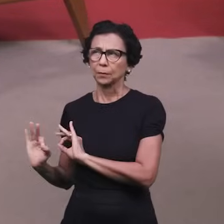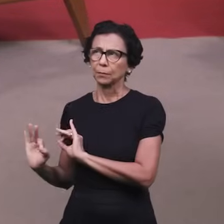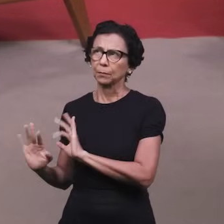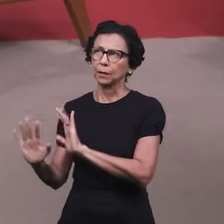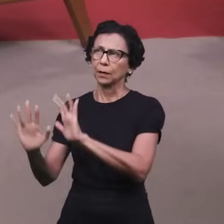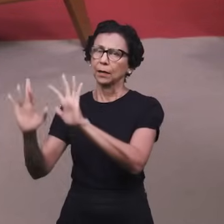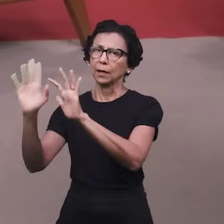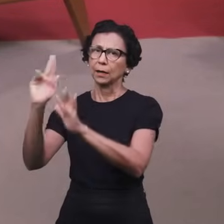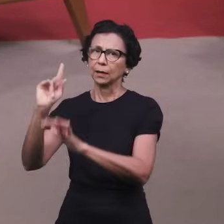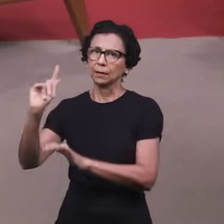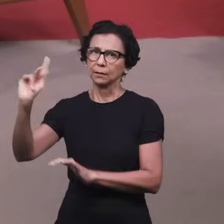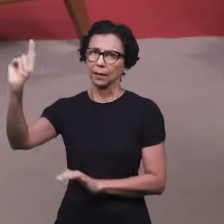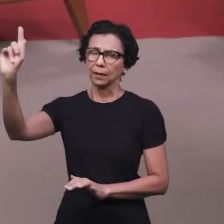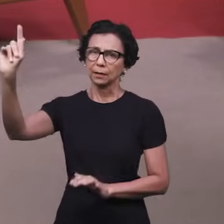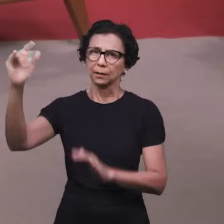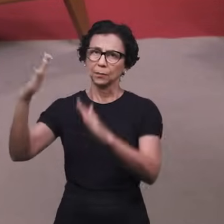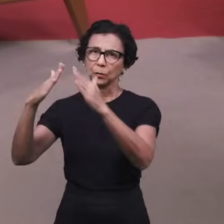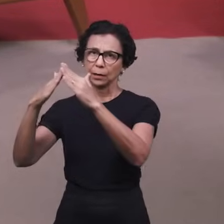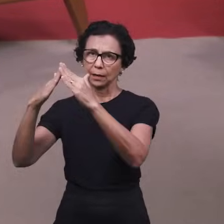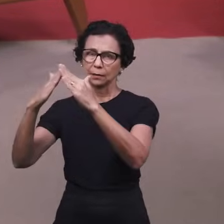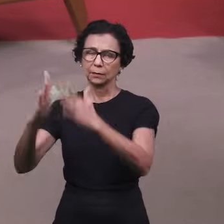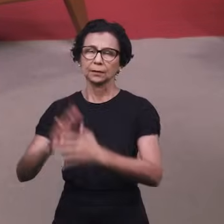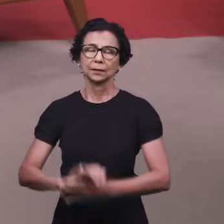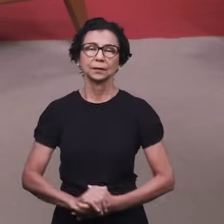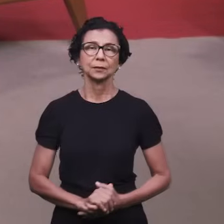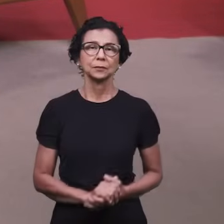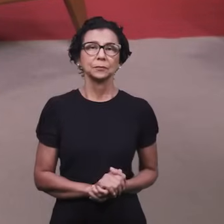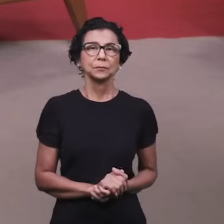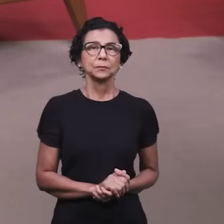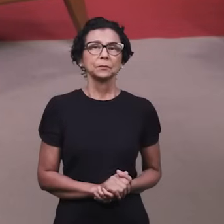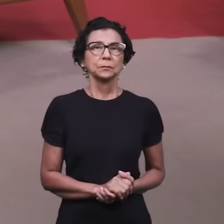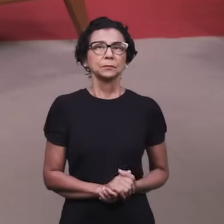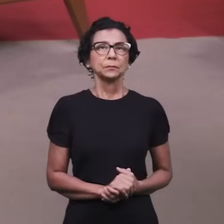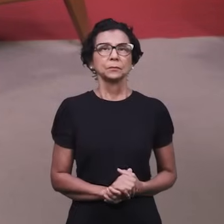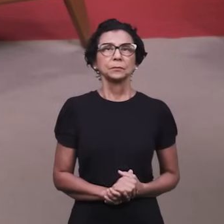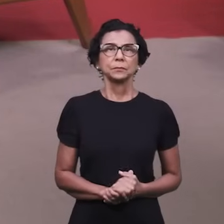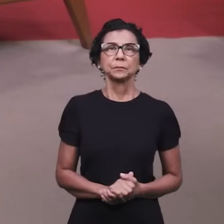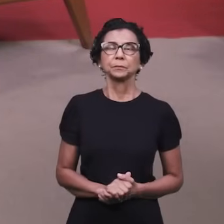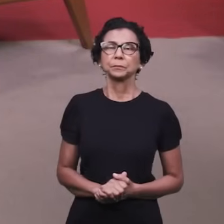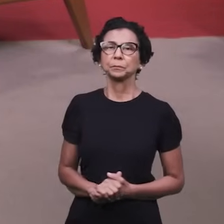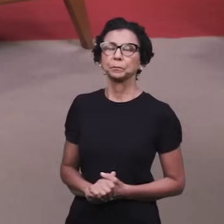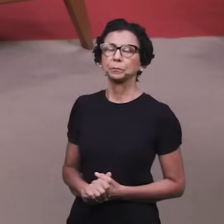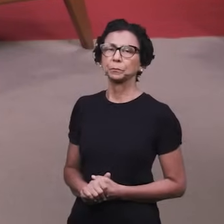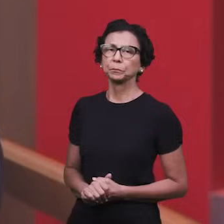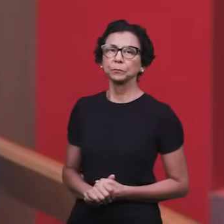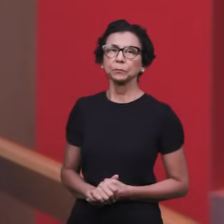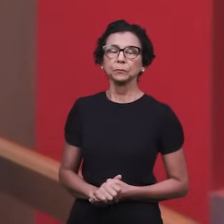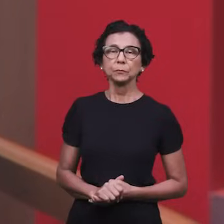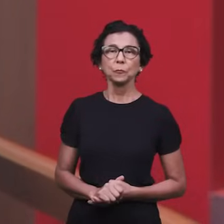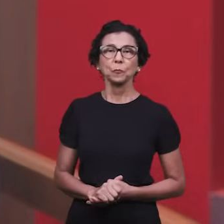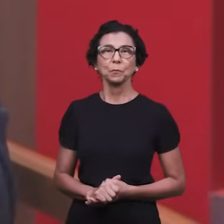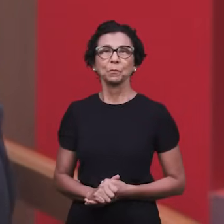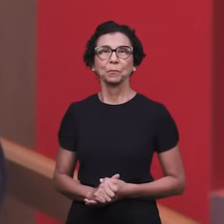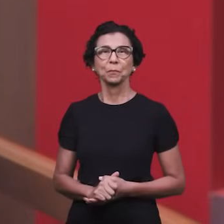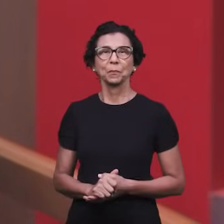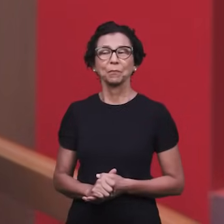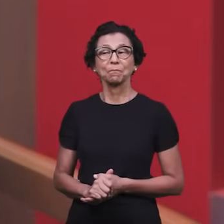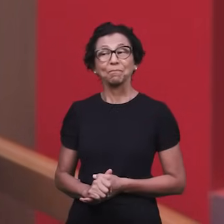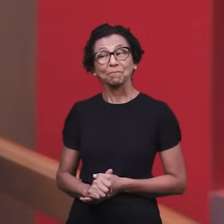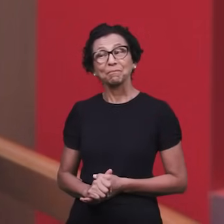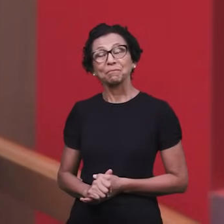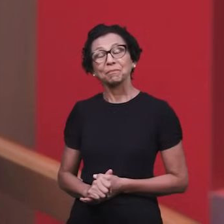subida efetiva. Nesse momento, ela já se encontra subindo, porque ela já, pela